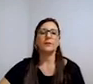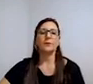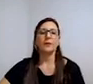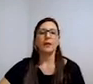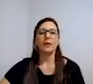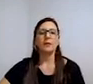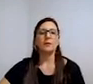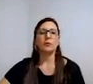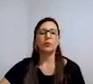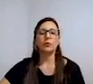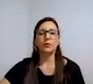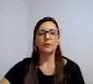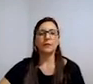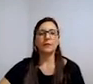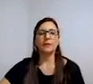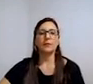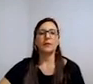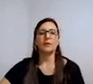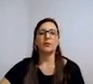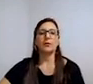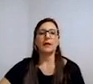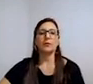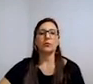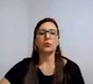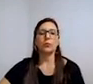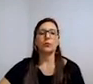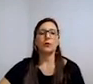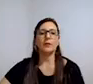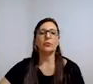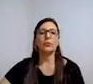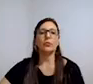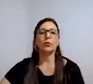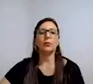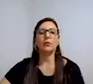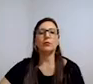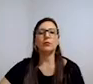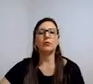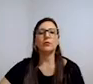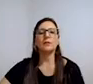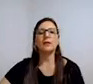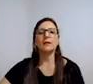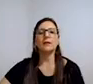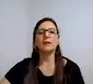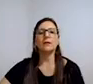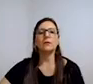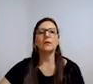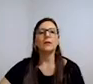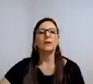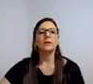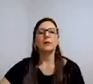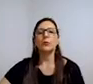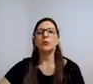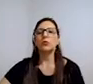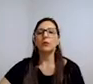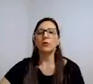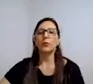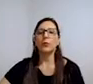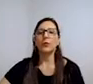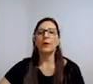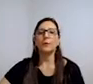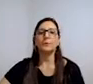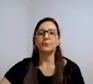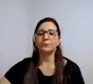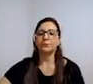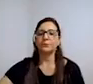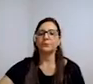nervosas. Esses músculos eles estão relacionados com os movimentos do corpo e com a sua sustentação da postura